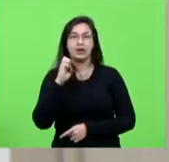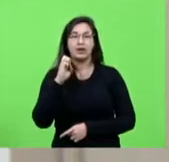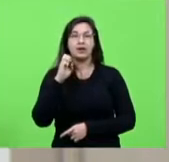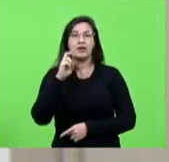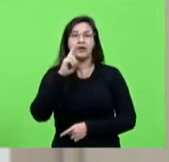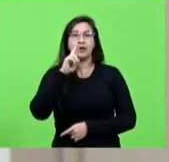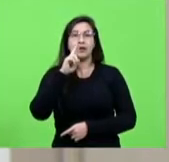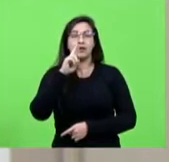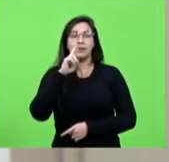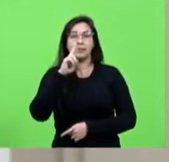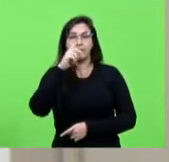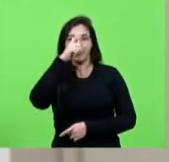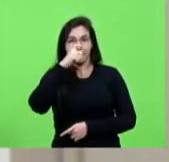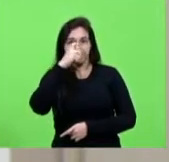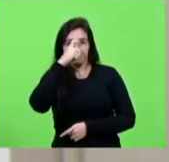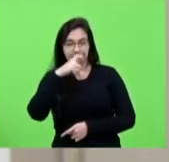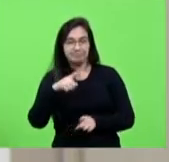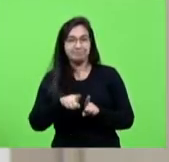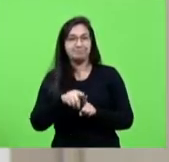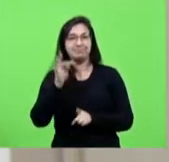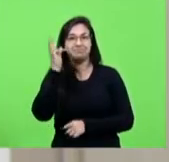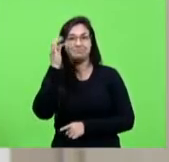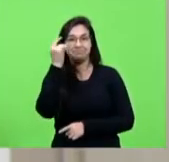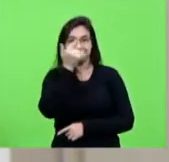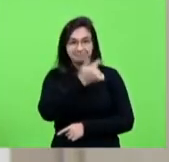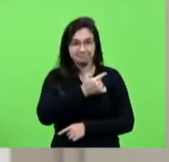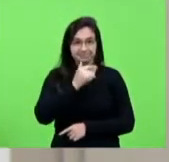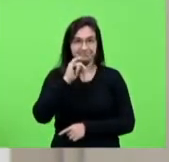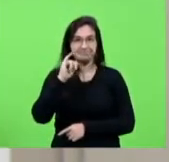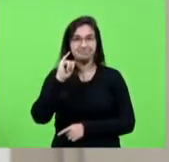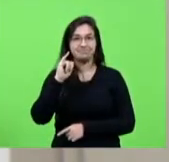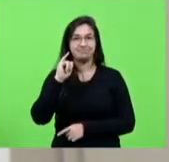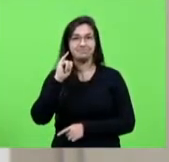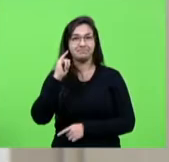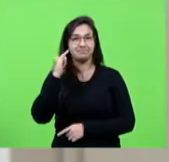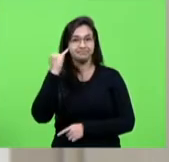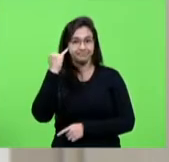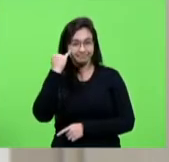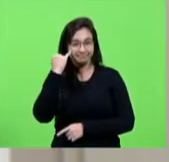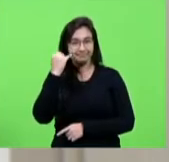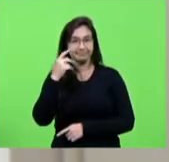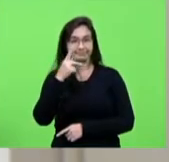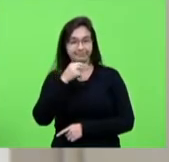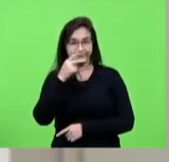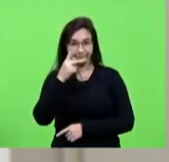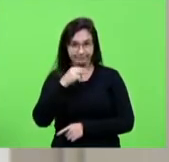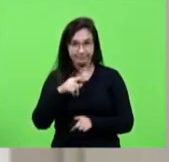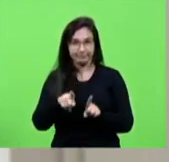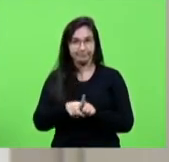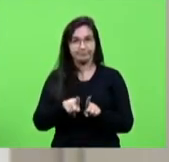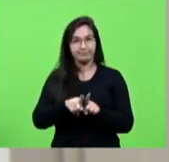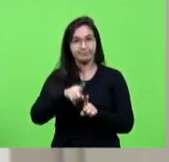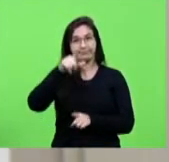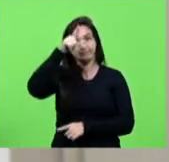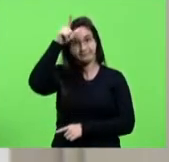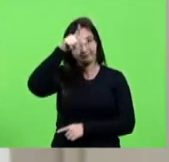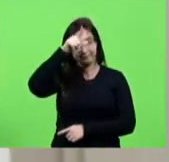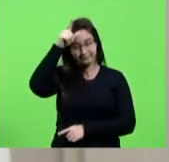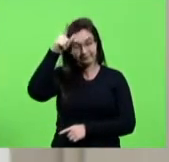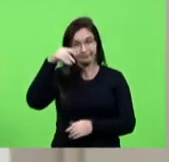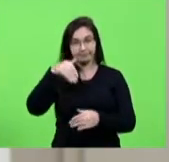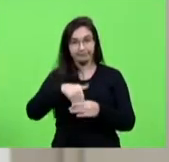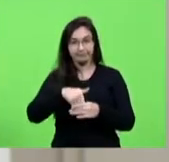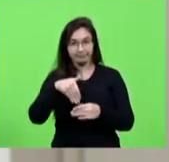Dr. Vicente Caropreso, Fabiano da Luz, Jair Mioto, Fernando Krelling, Kennedy Nunes e Sargento Lima, foi submetido à